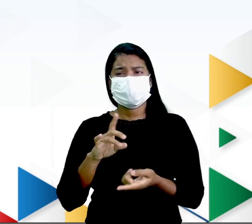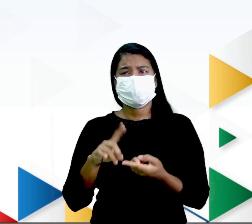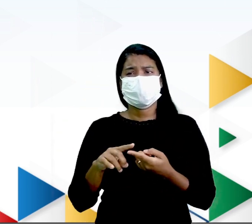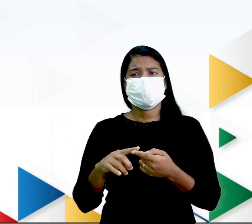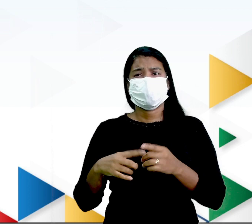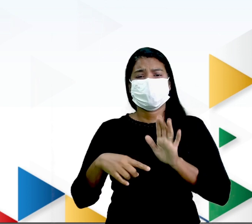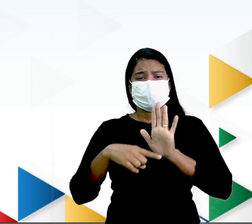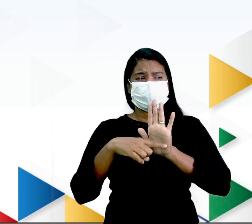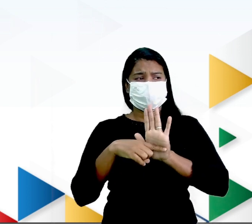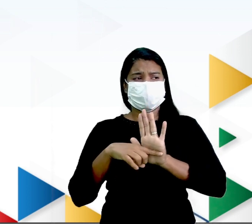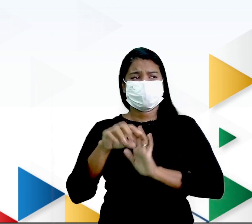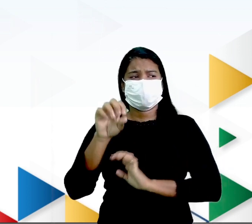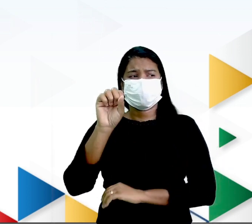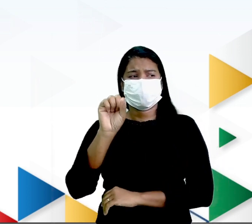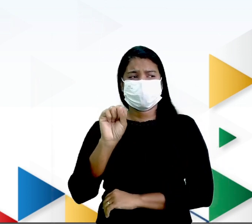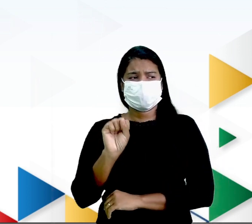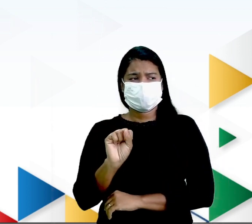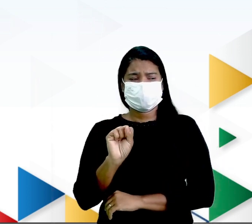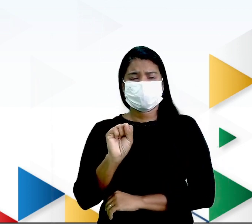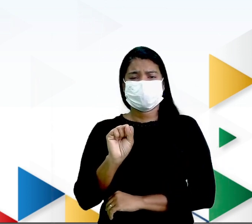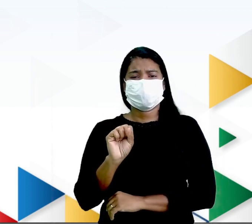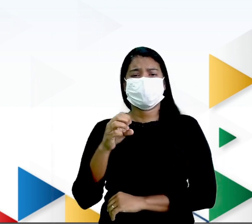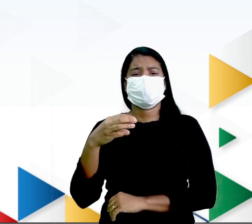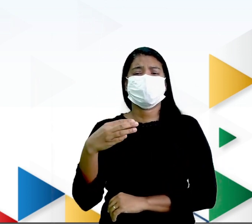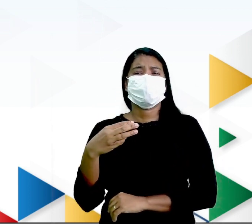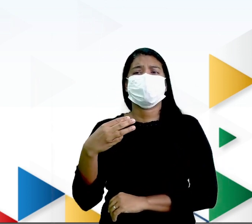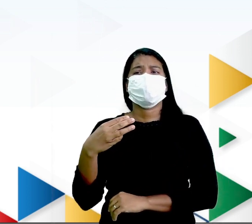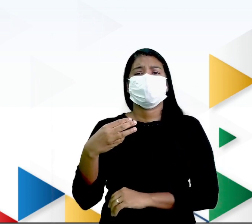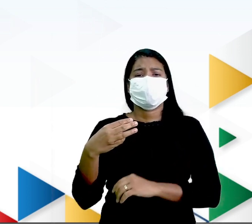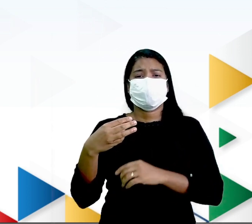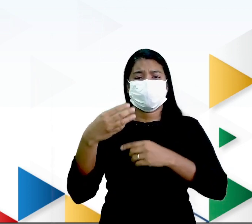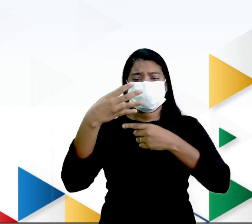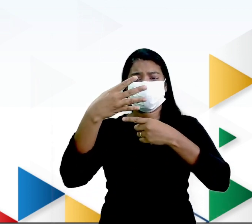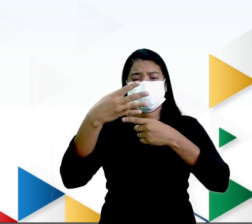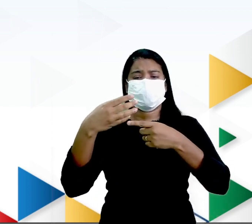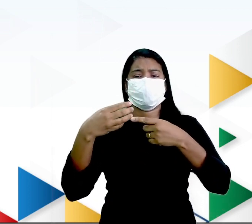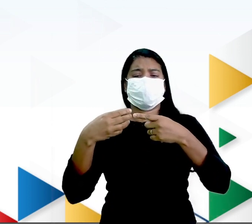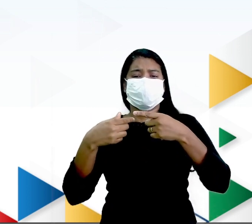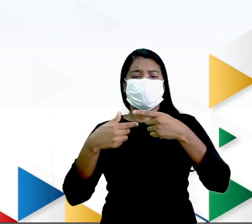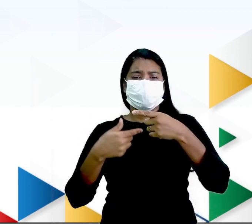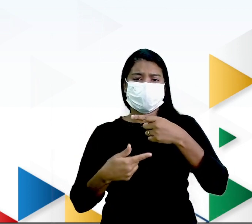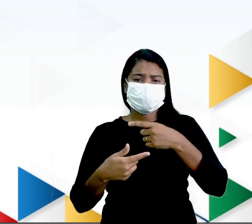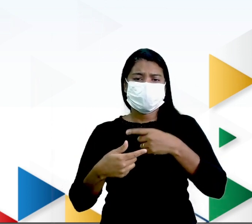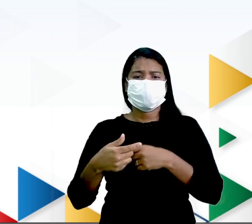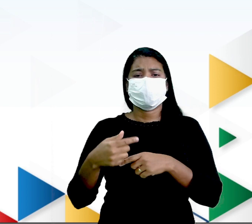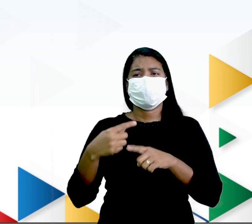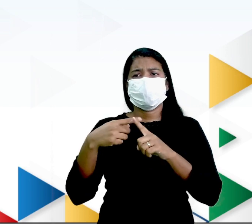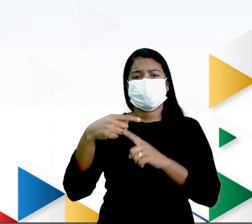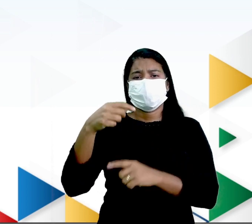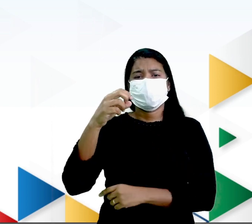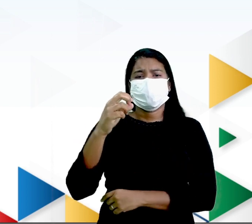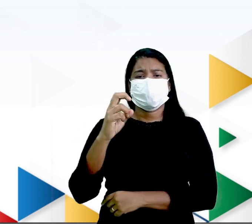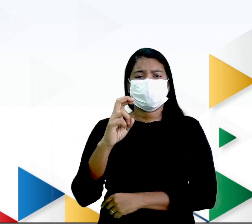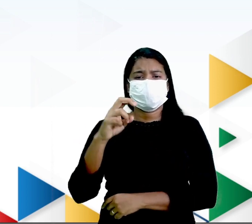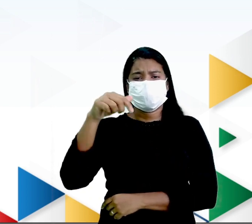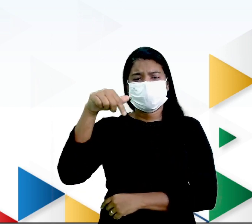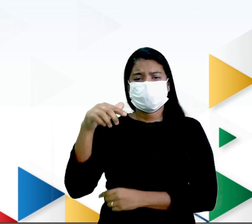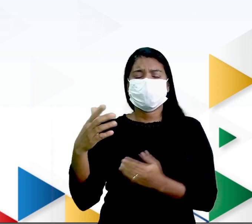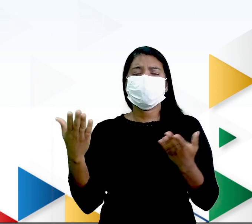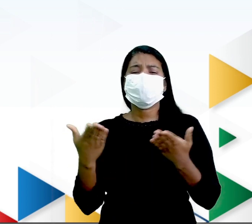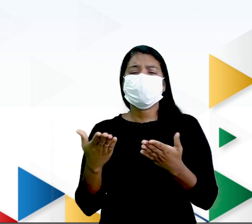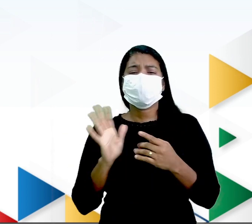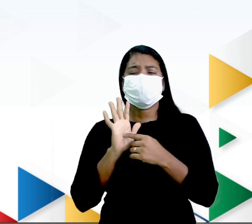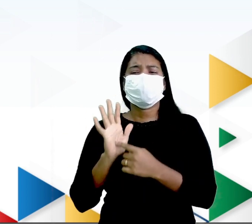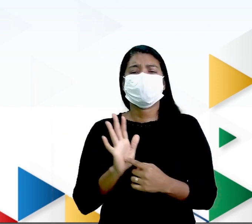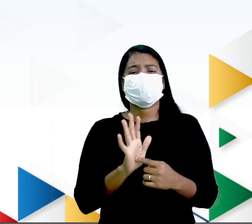menos 3/8 vezes menos 4/3 e B é menos 7/10 vezes 5/7. Qual é o valor da